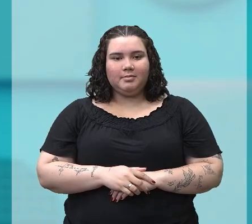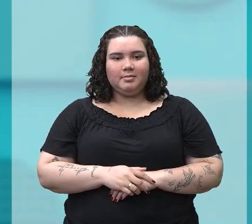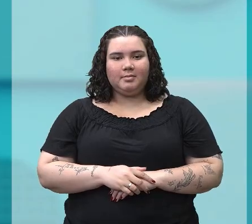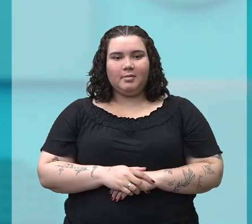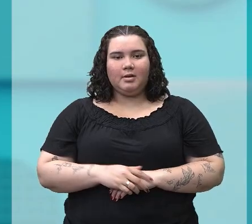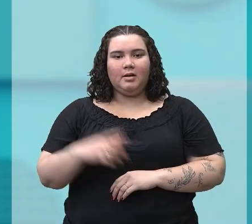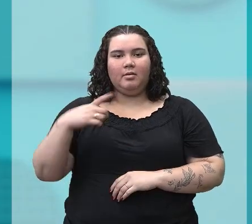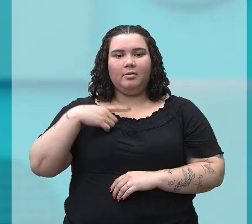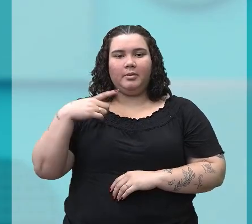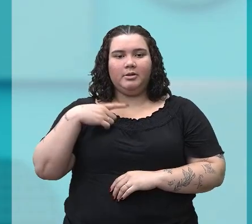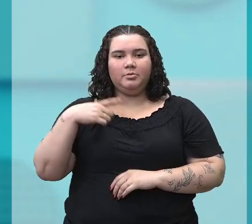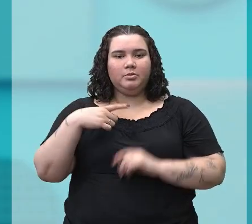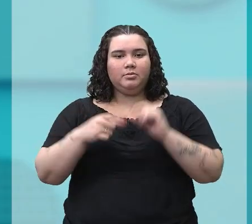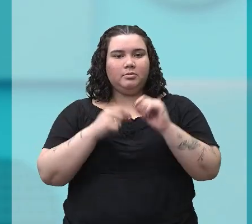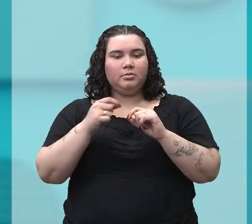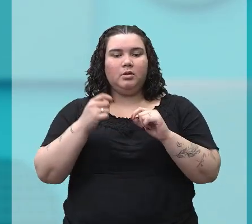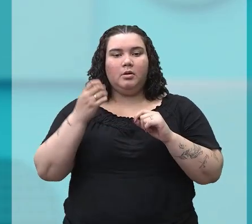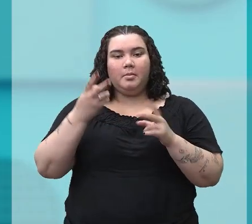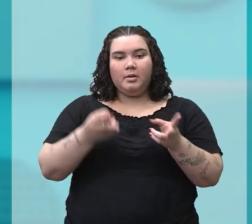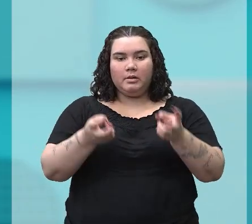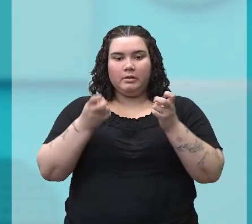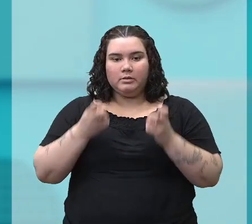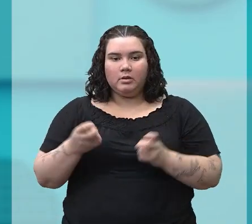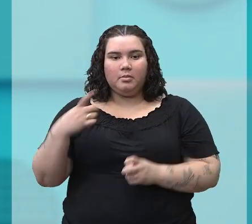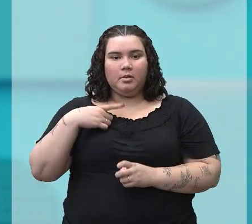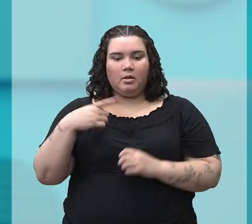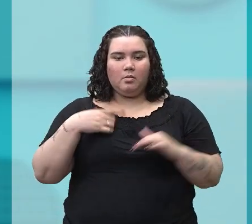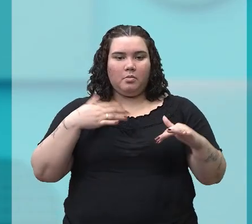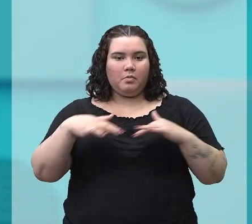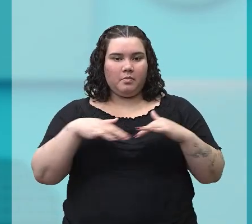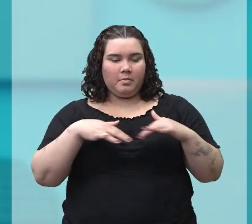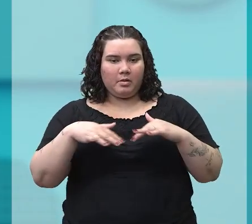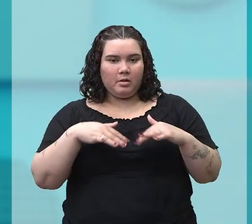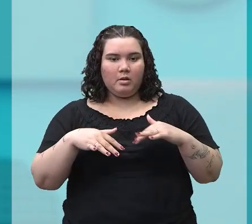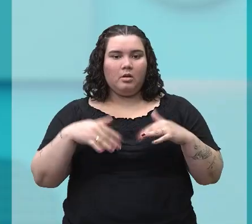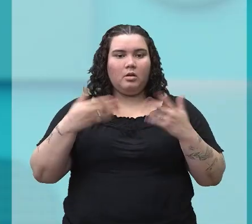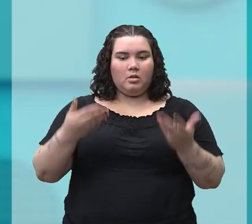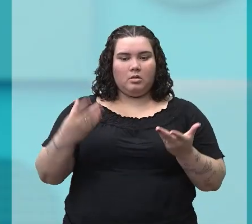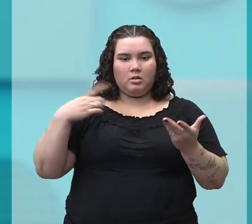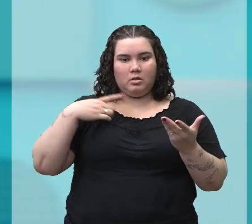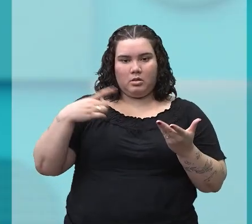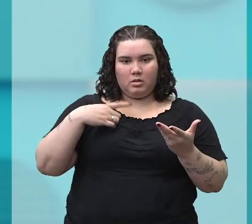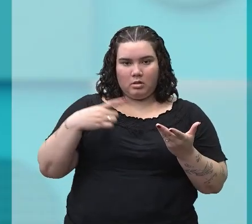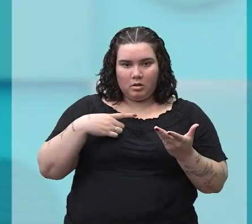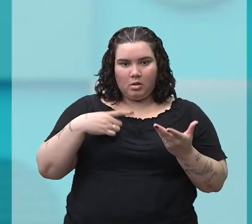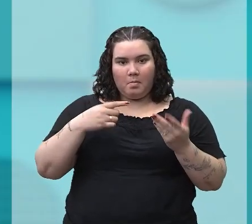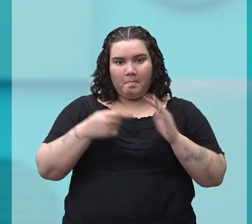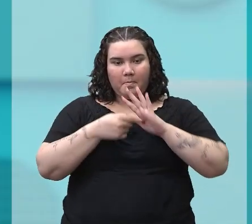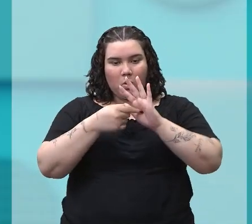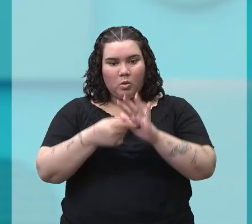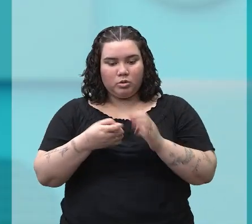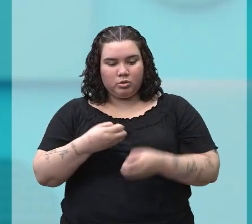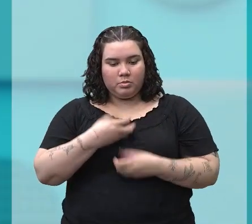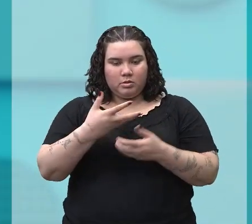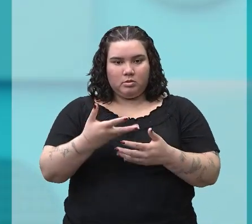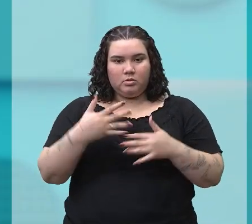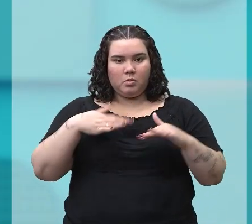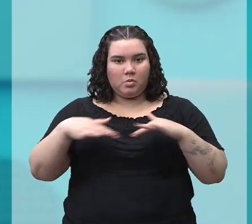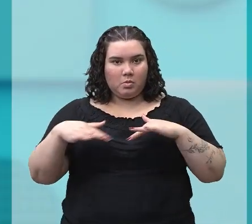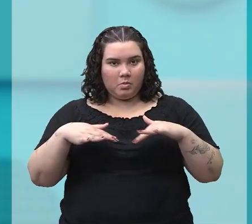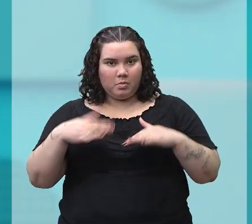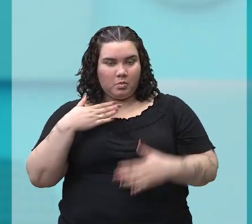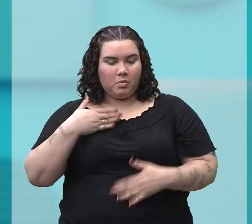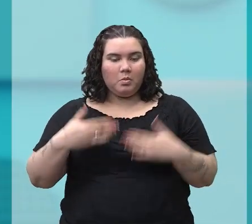Então, vocês perceberam que como a gente se movimenta, essa movimentação vai estar transmitindo uma mensagem? Então,